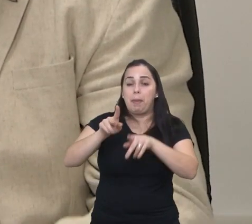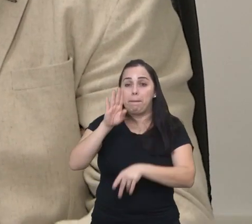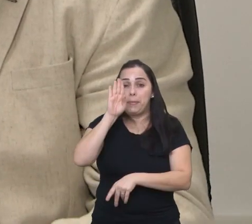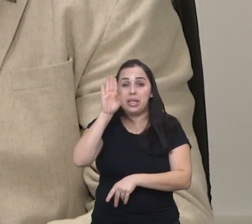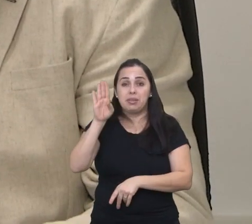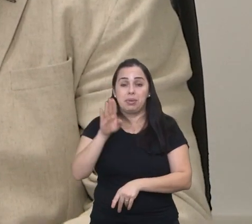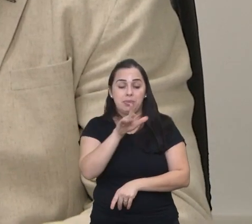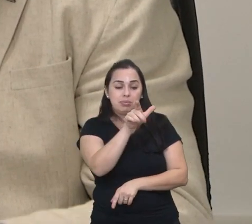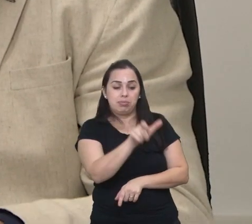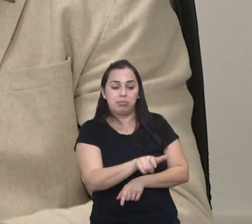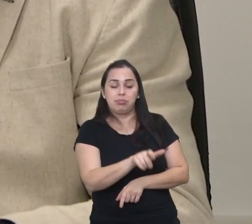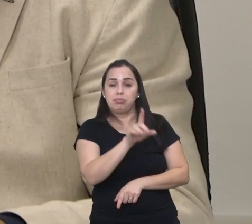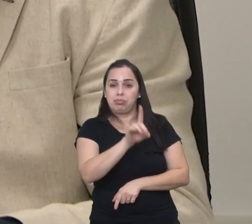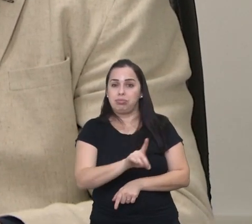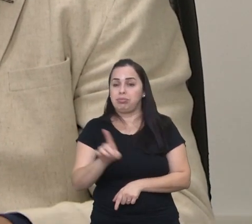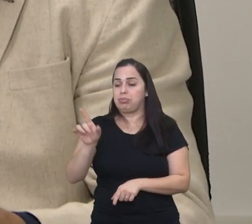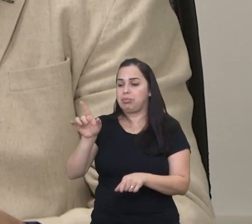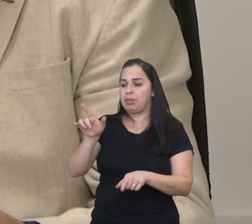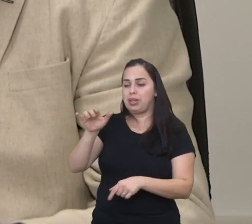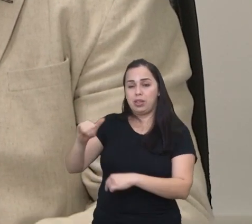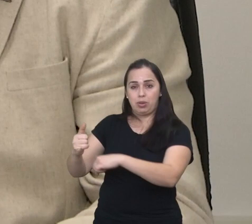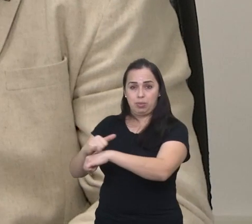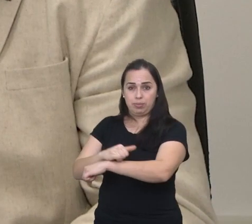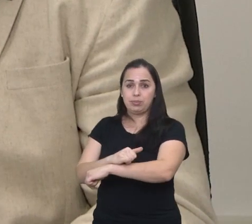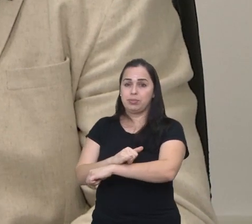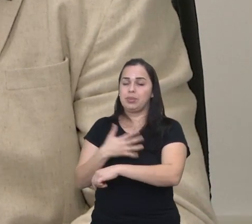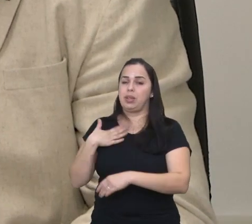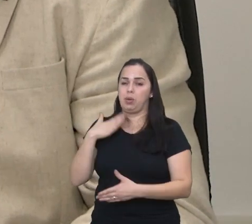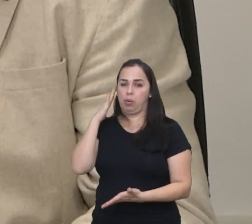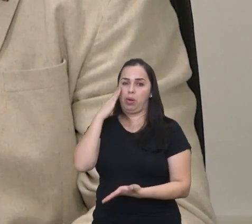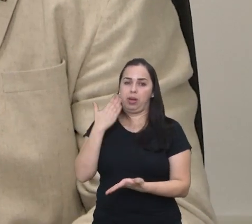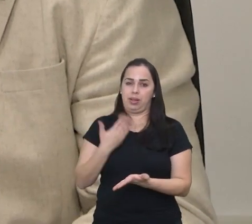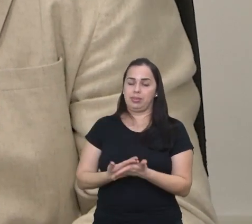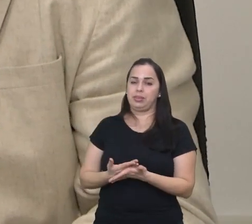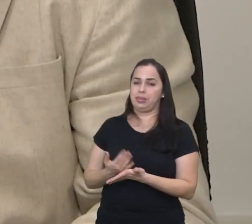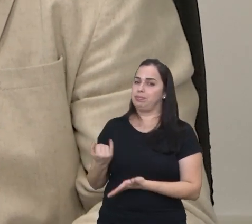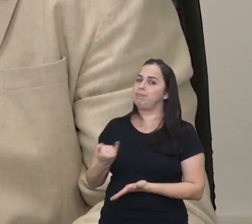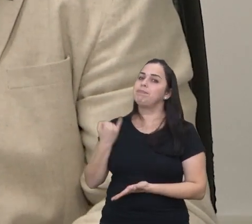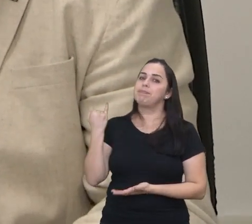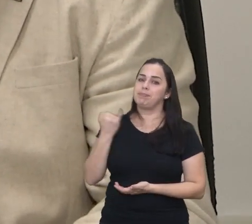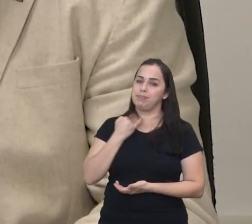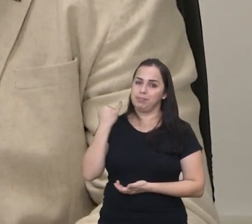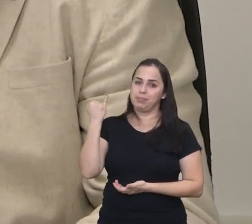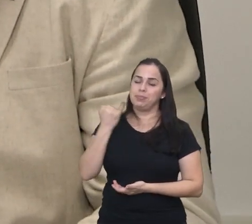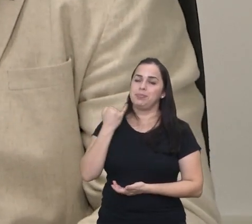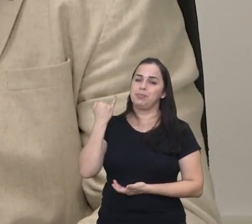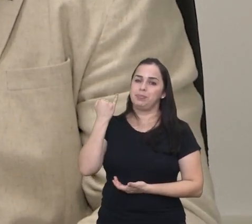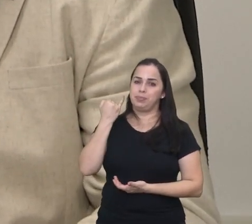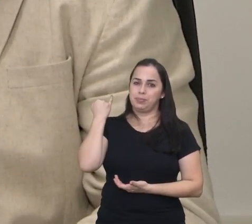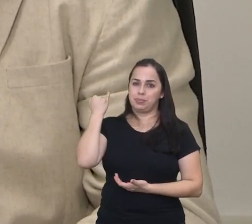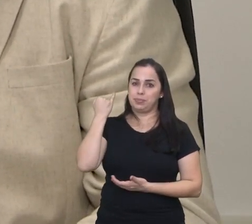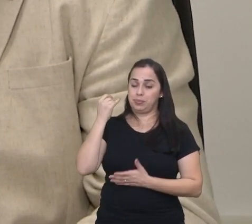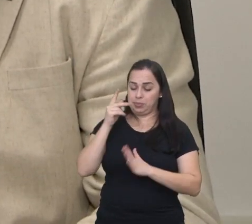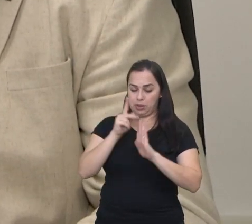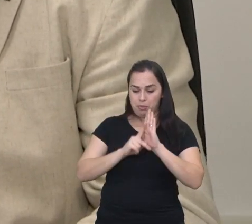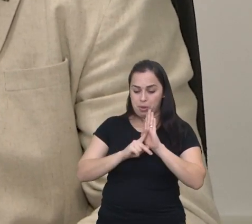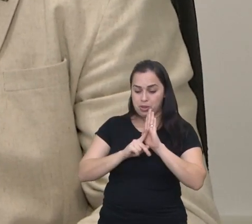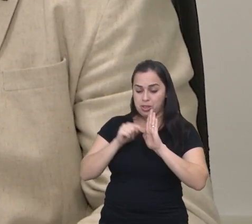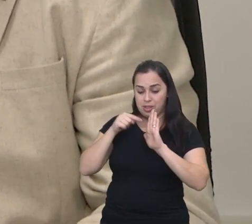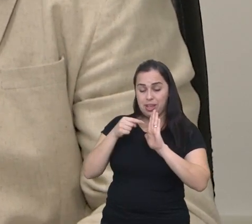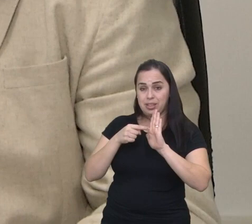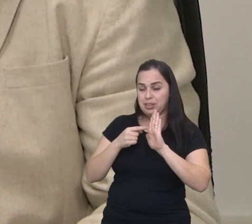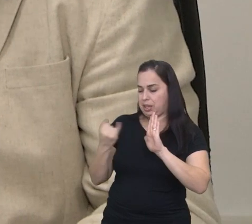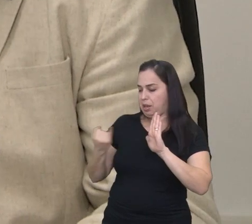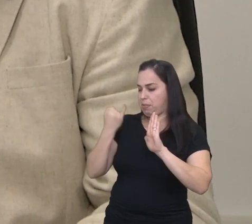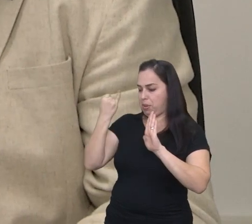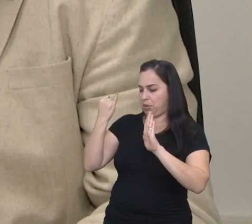e principalmente para essas pessoas mais vulneráveis. Então eu creio que vai ser muito importante esse projeto na